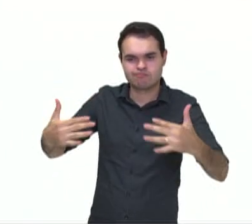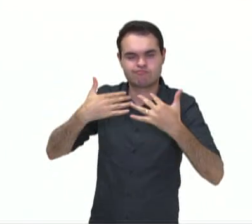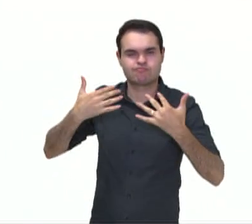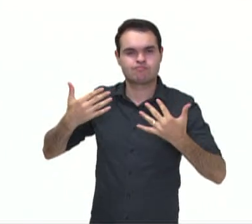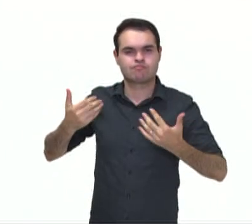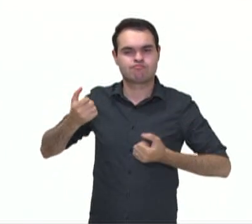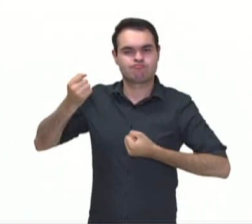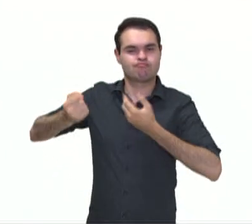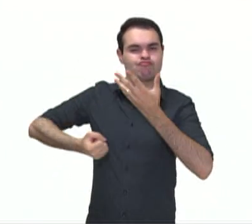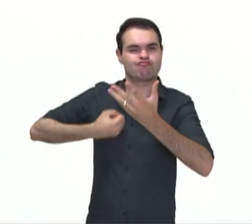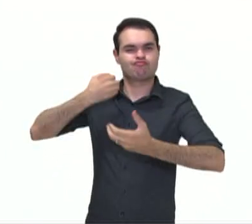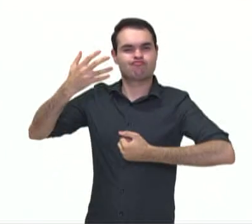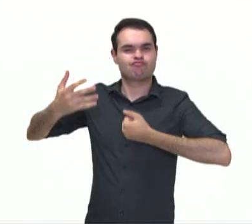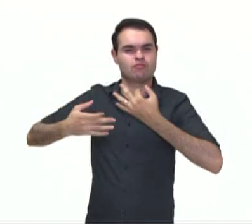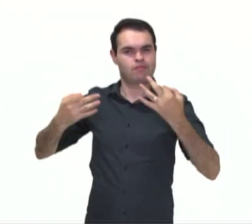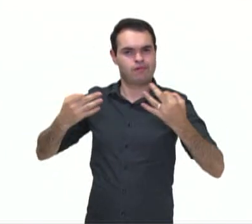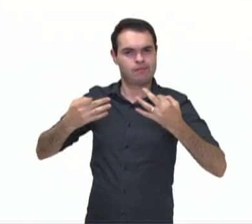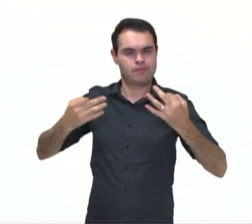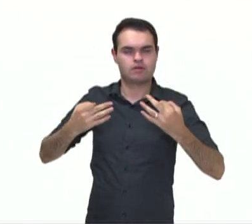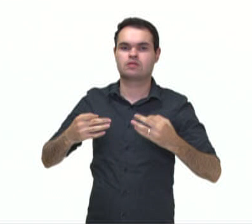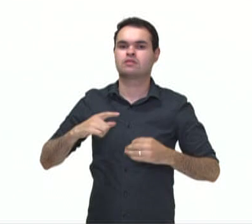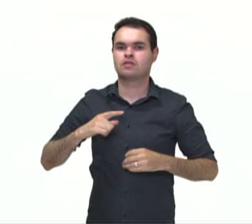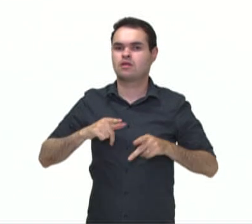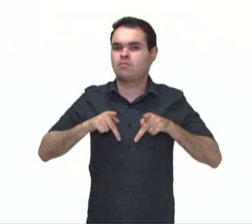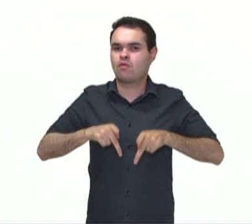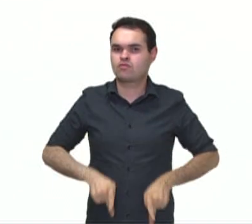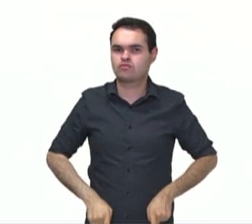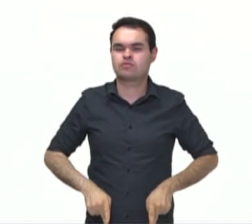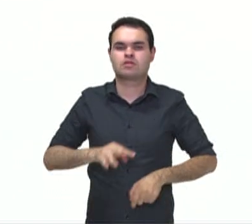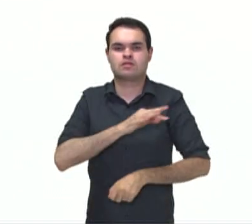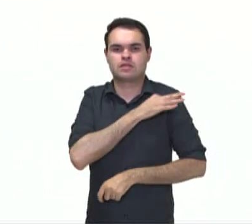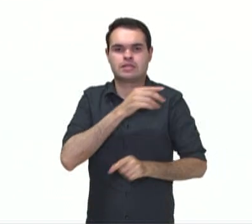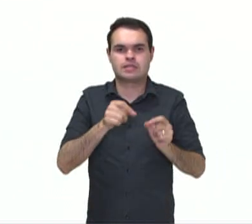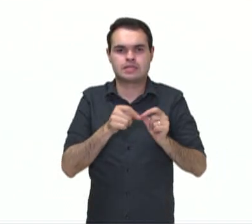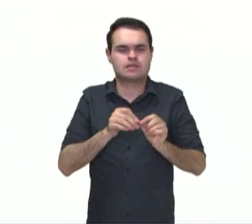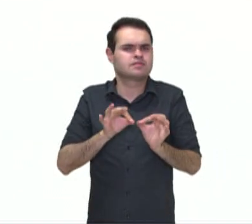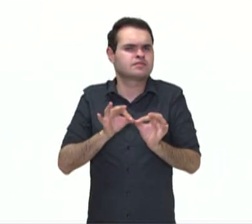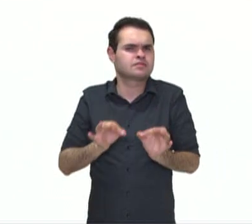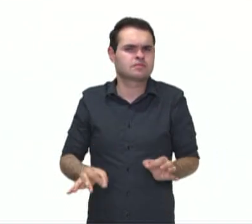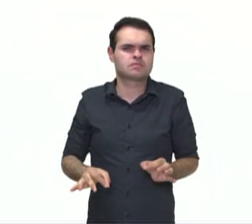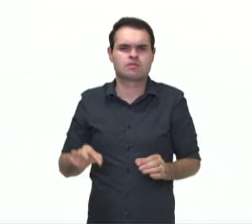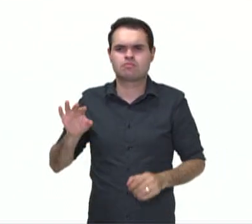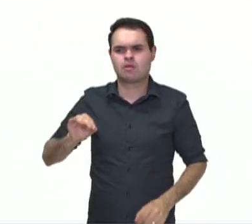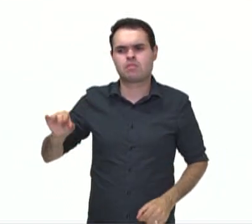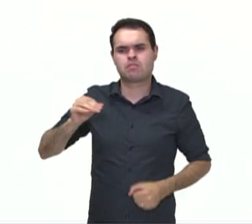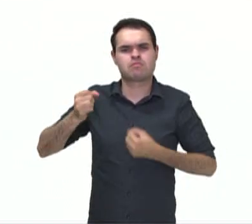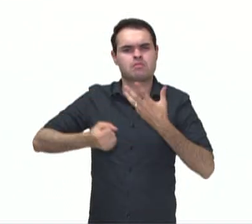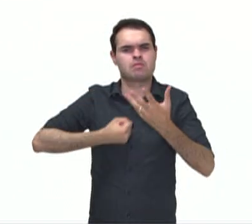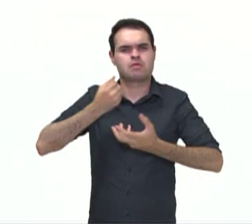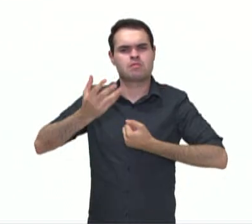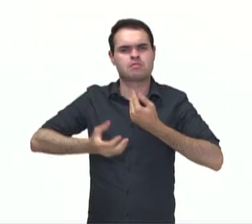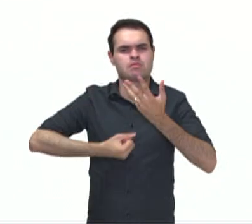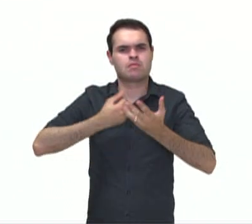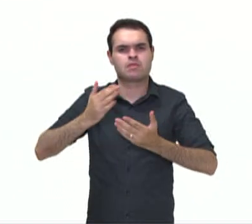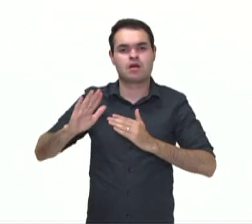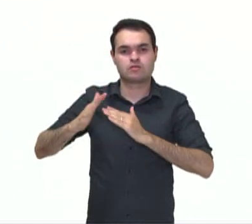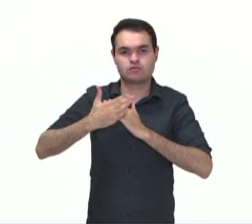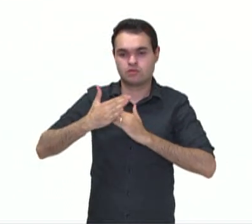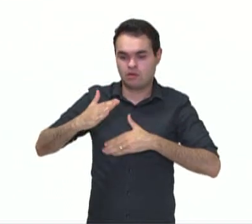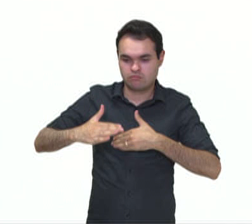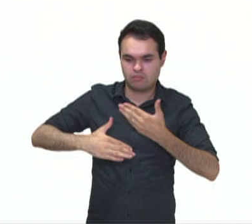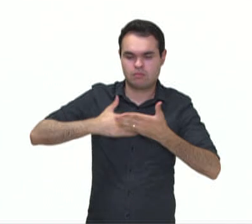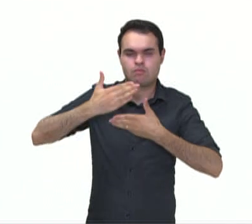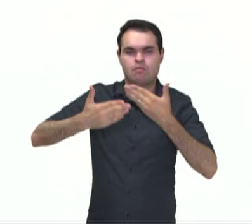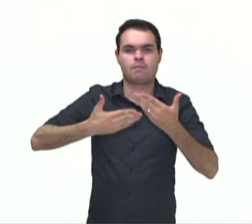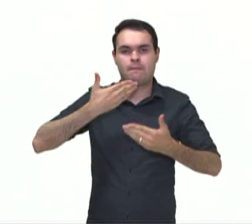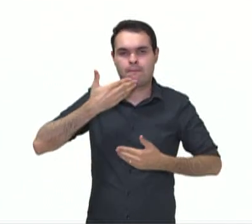desenvoltura, entender que posturas e técnicas simples de oratória nos ajudam a desenvolver melhor os nossos